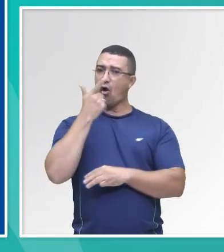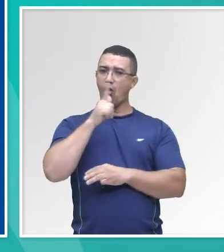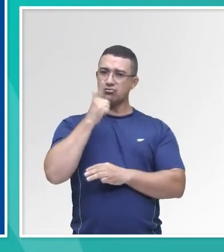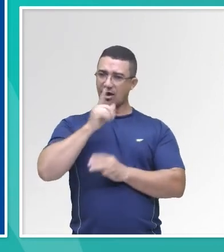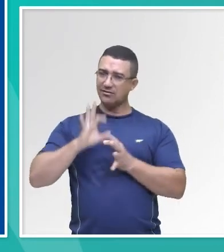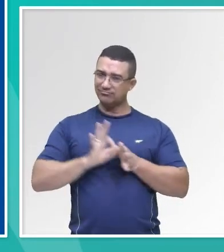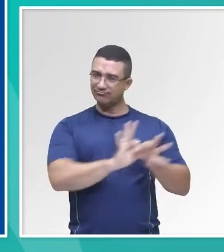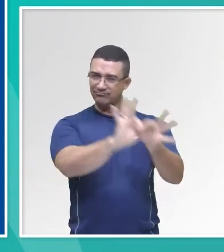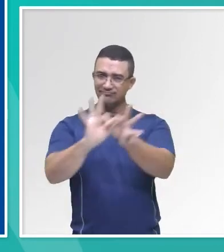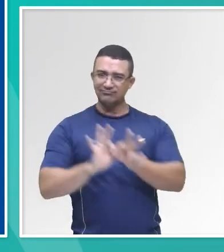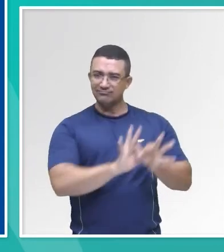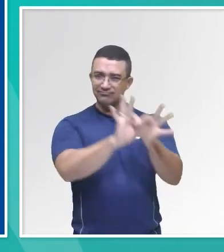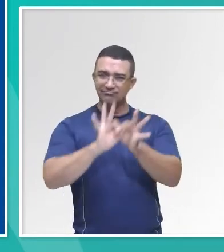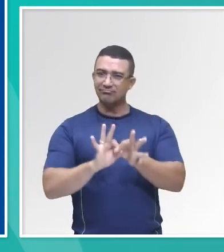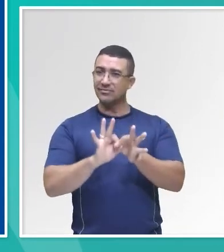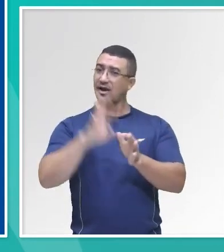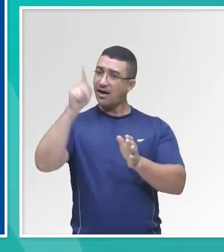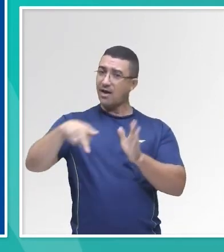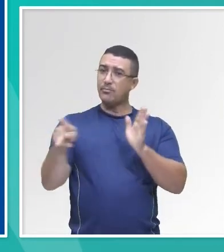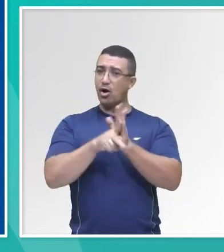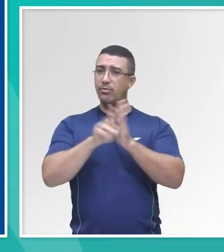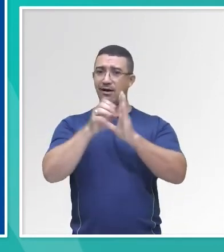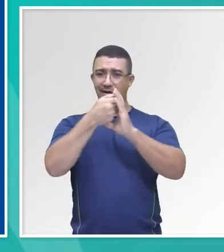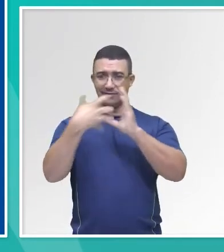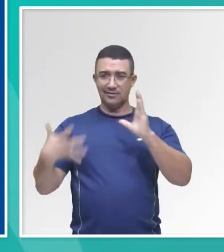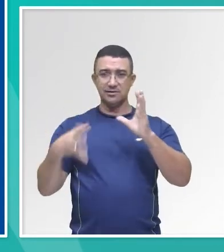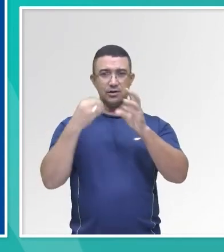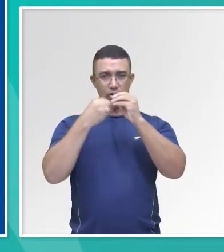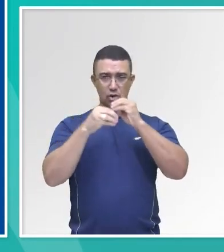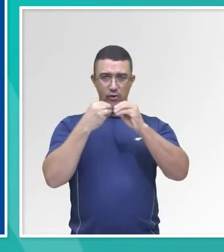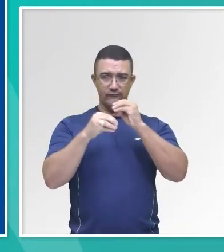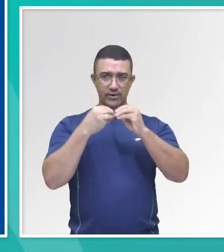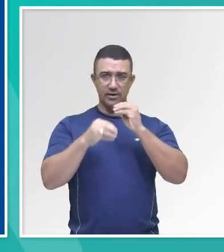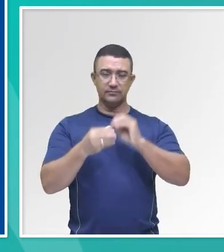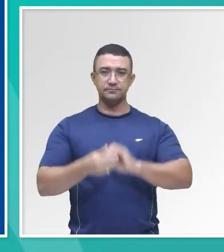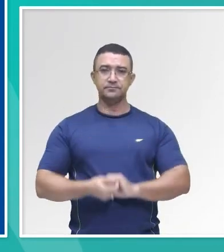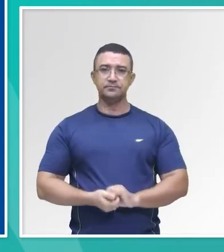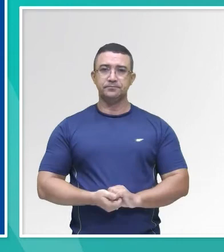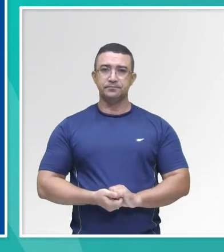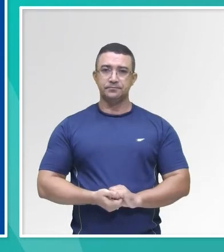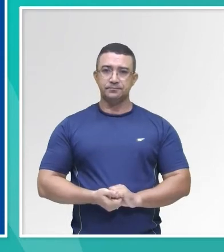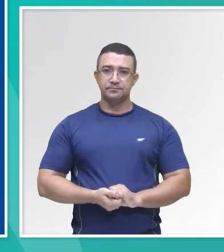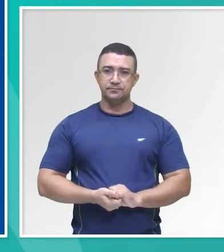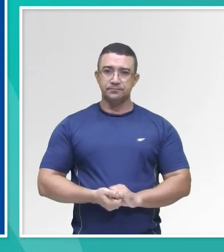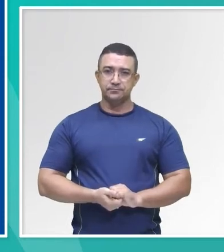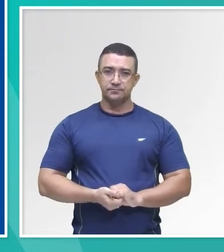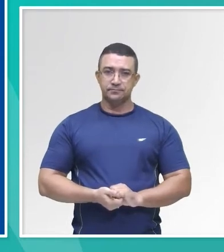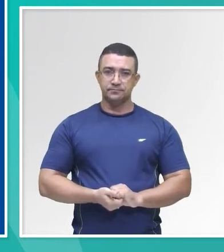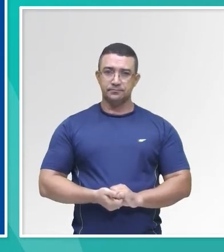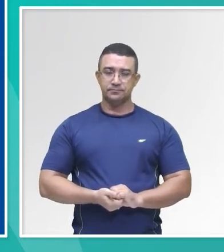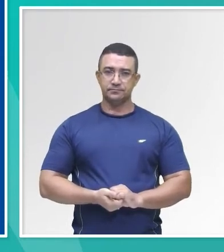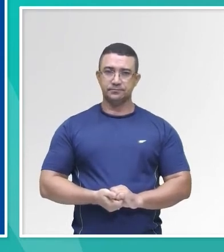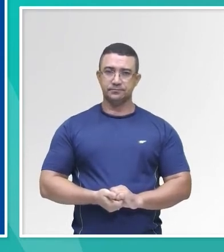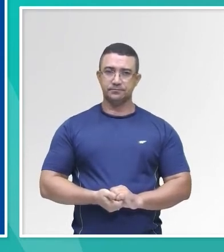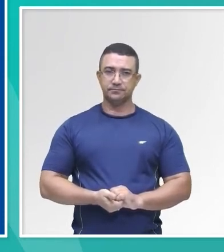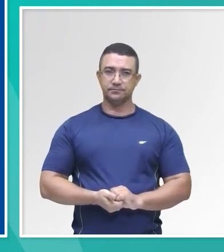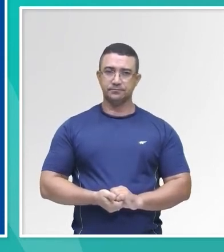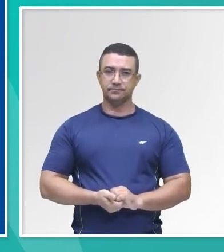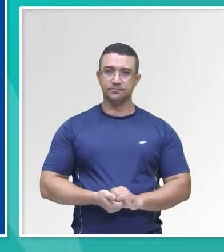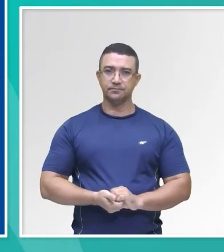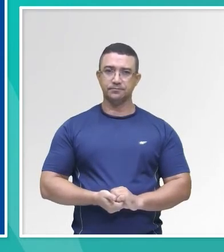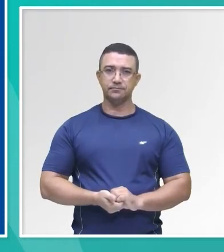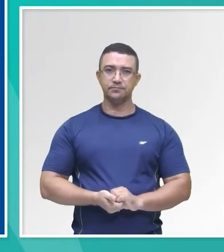entre si. Características da novela. Muito bem, muito bem. Temos outra característica da novela, olha